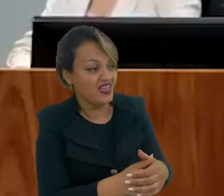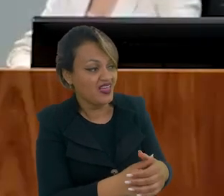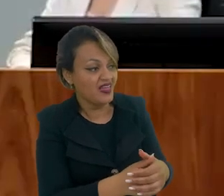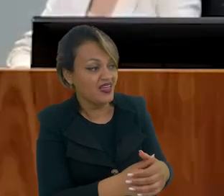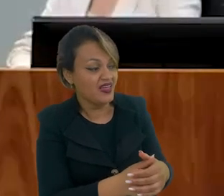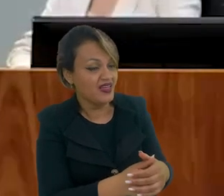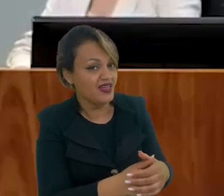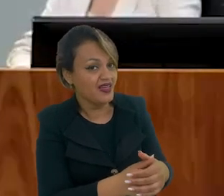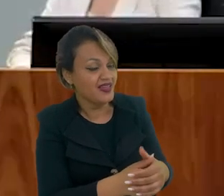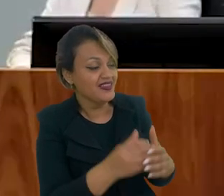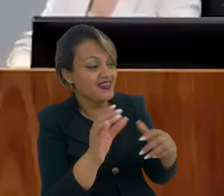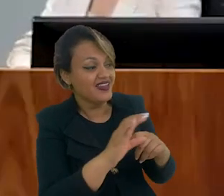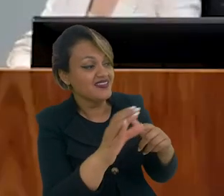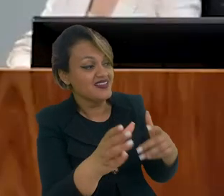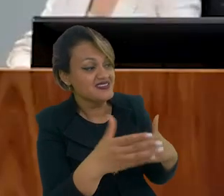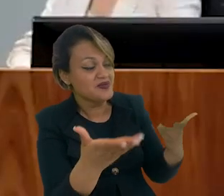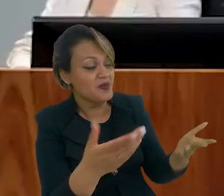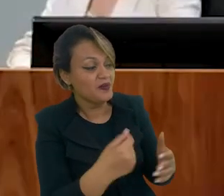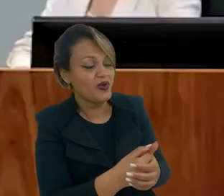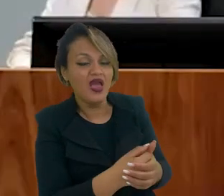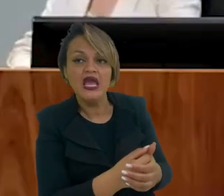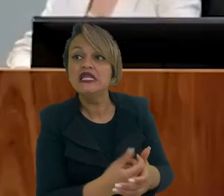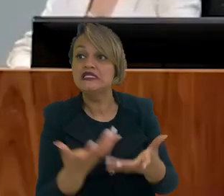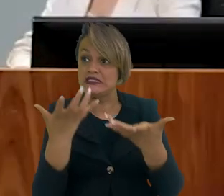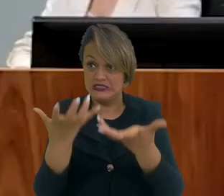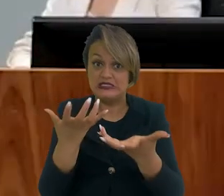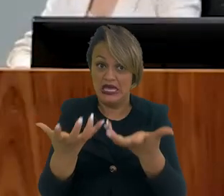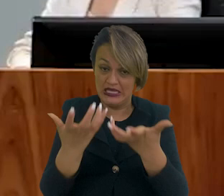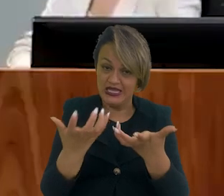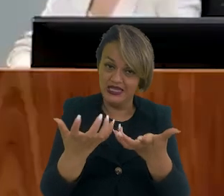como é que daí você não pedir dano